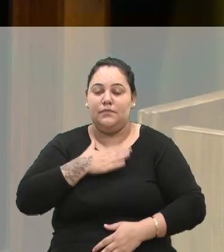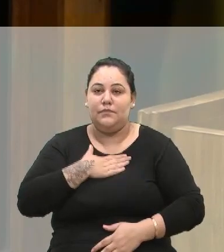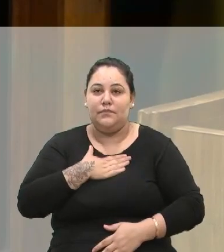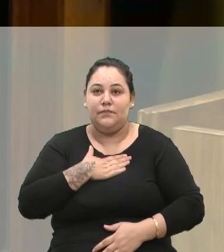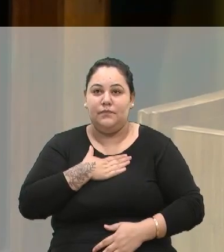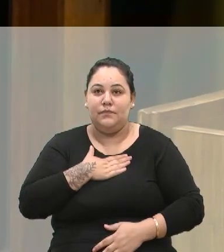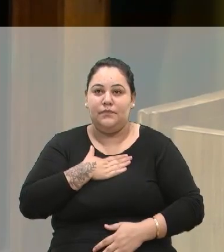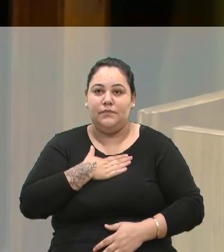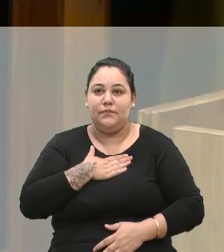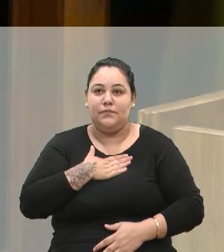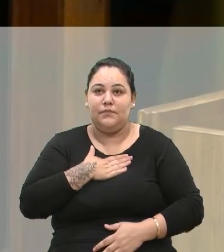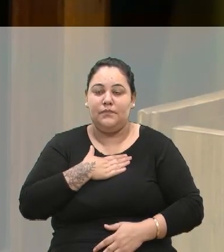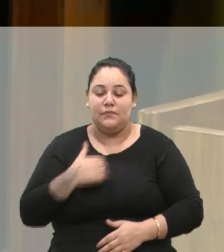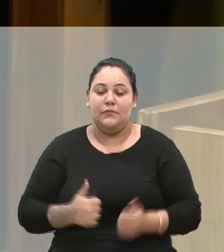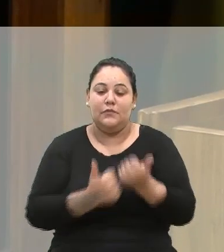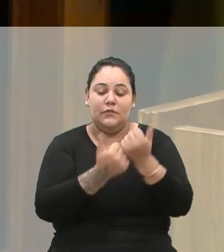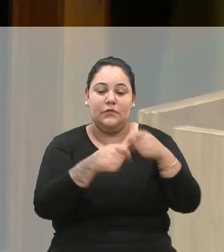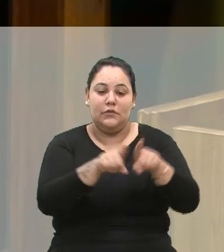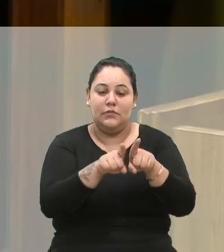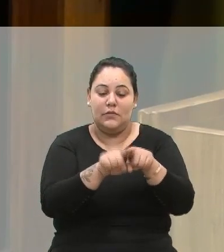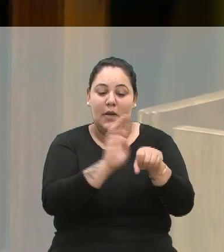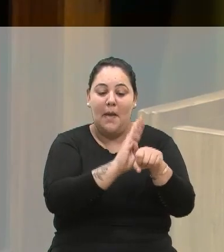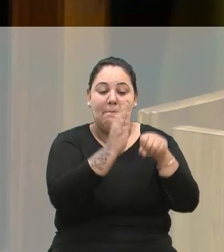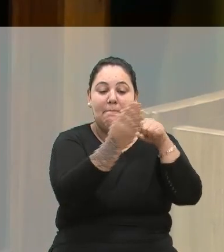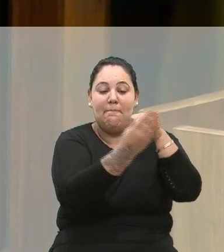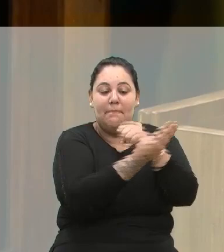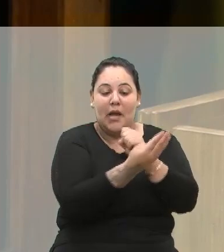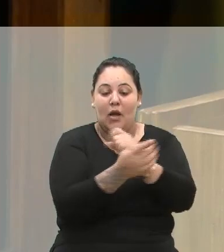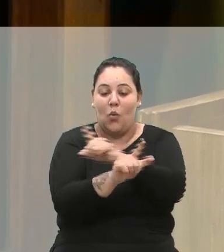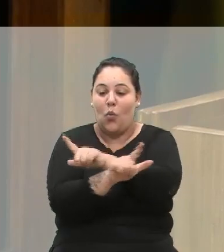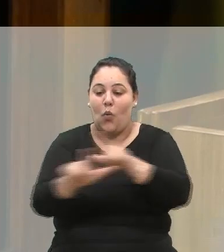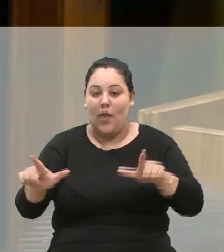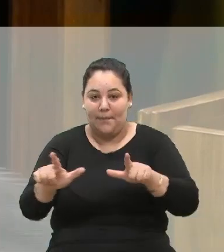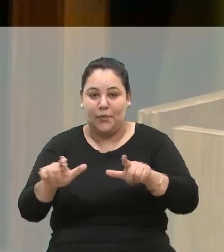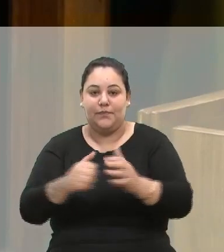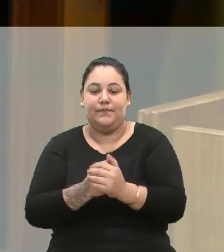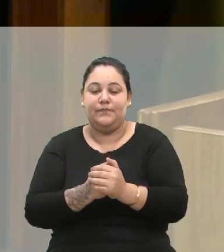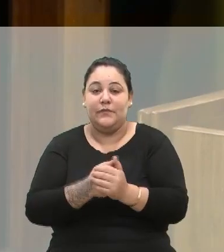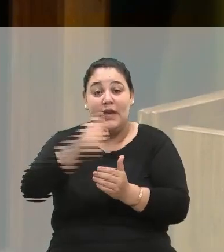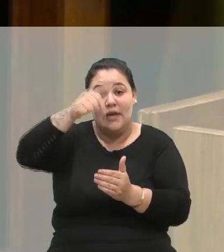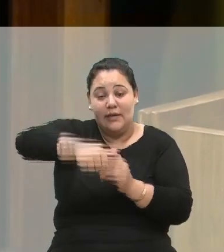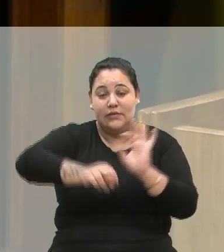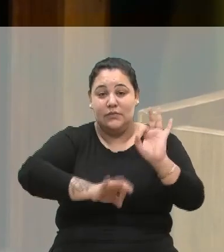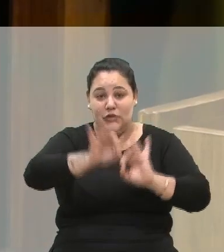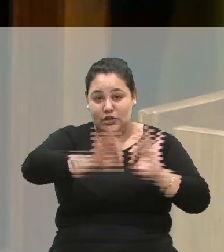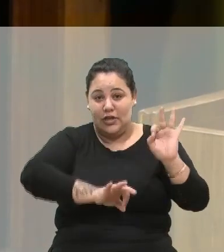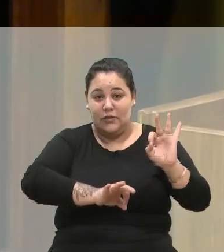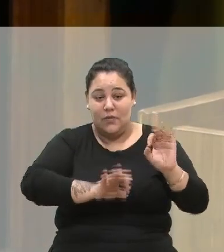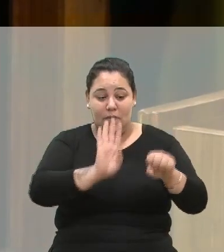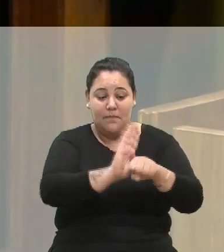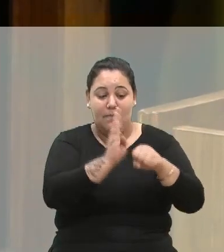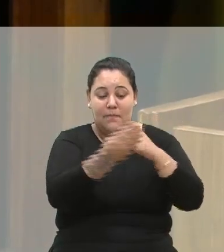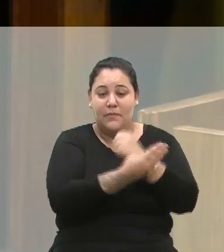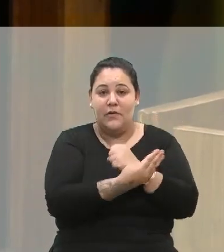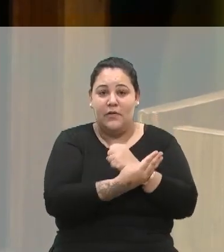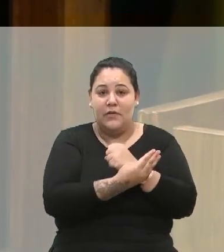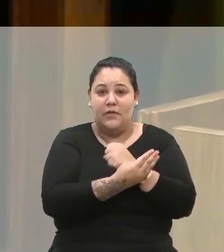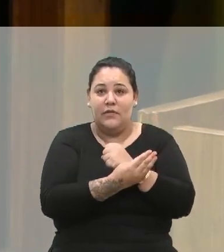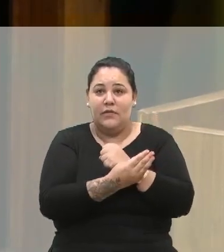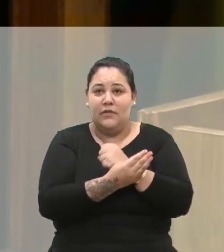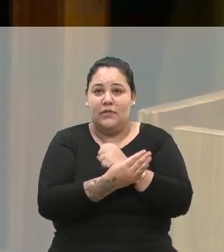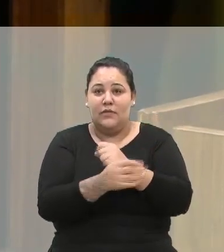é Bairro Limpo. Esse projeto Bairro Limpo, ele tem